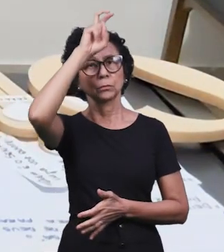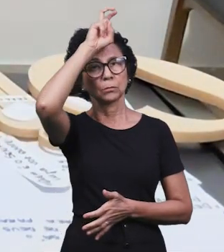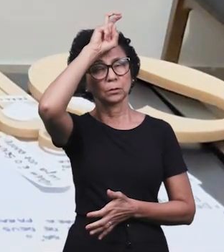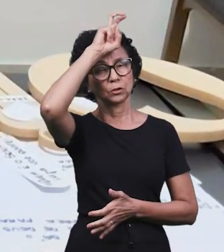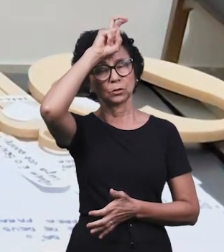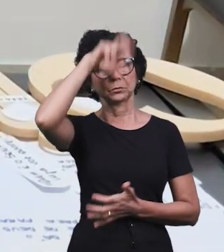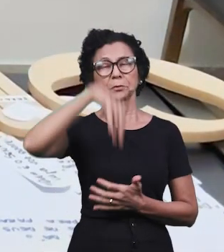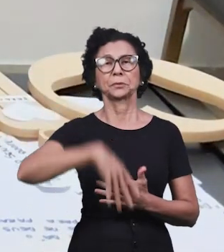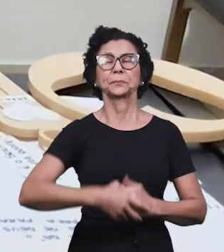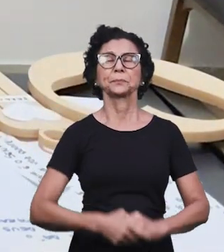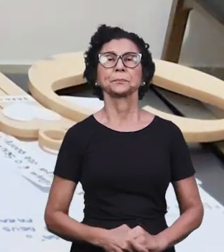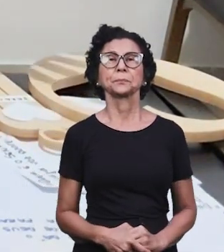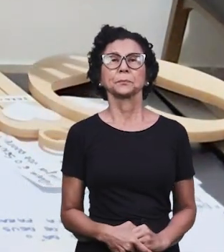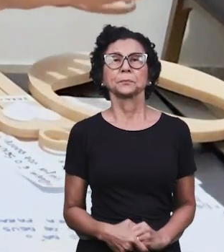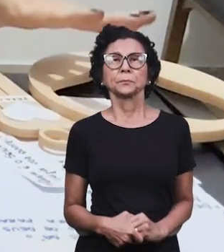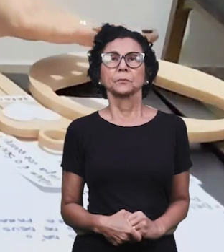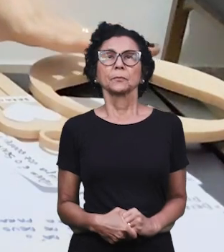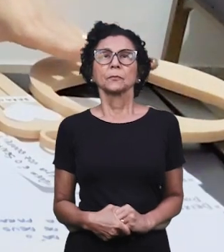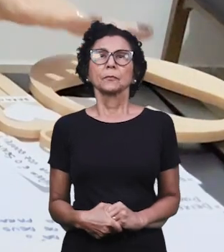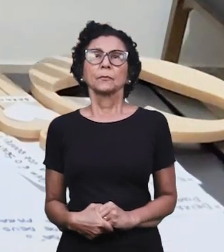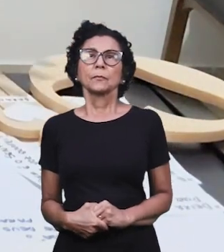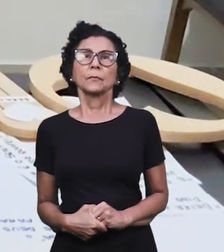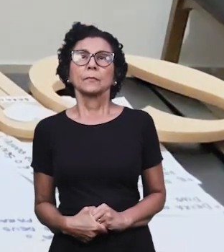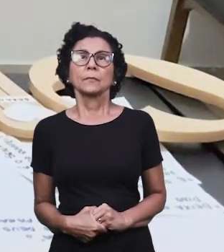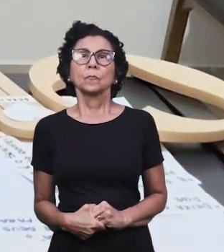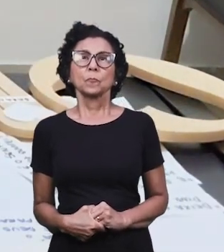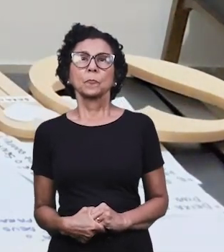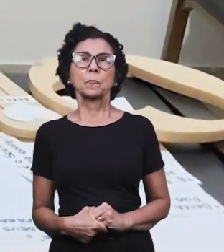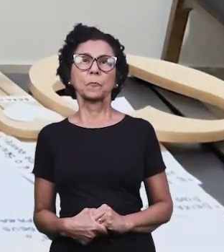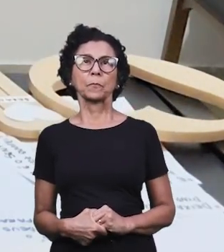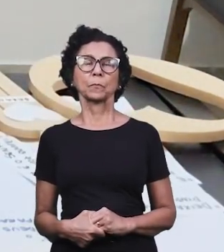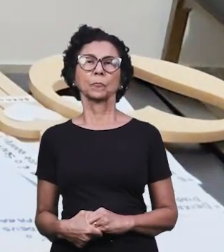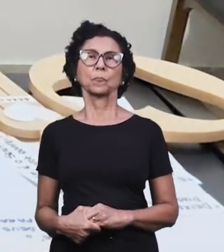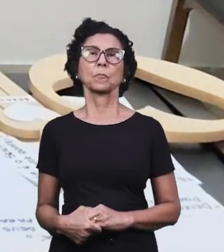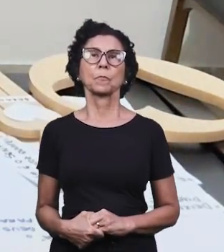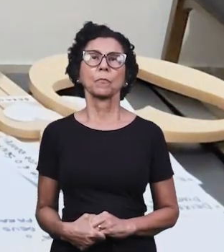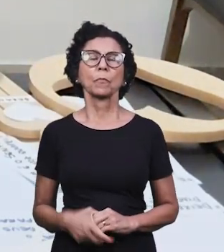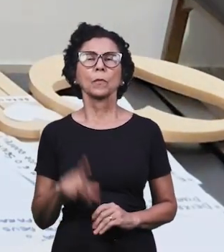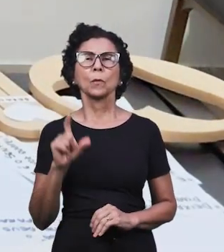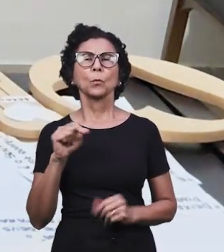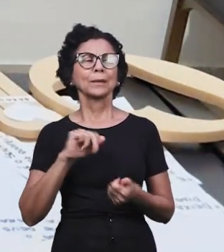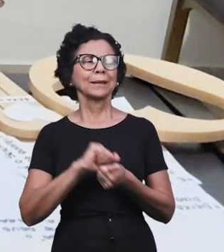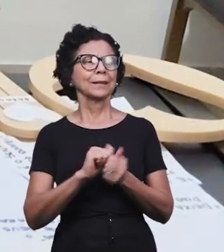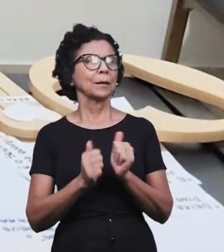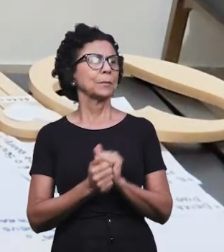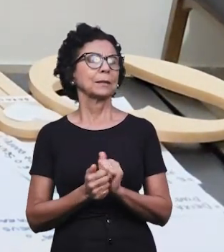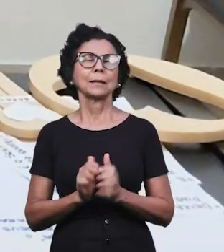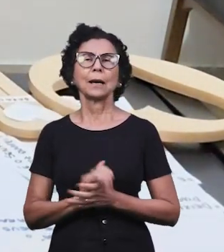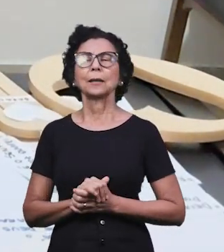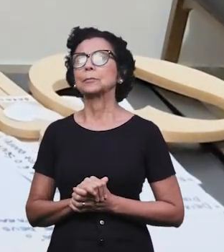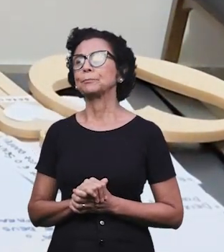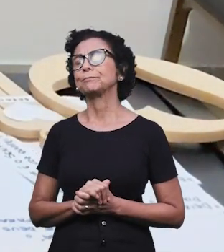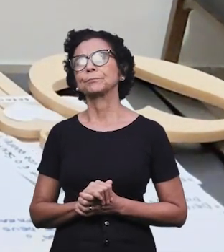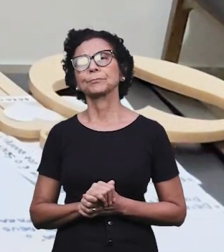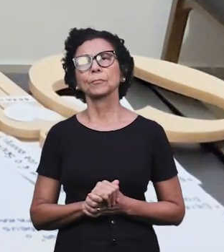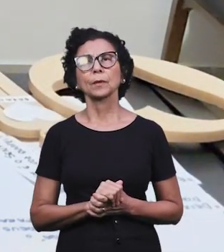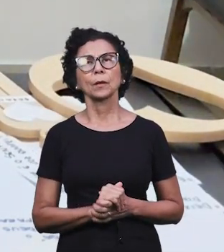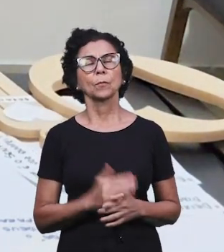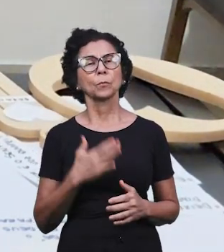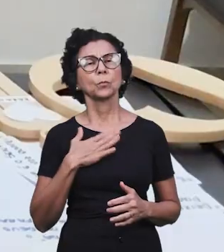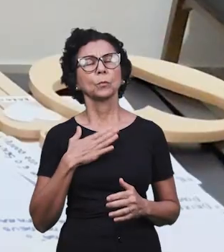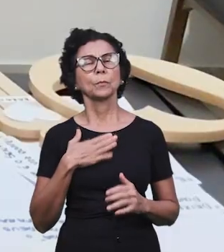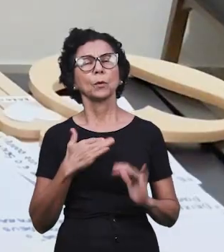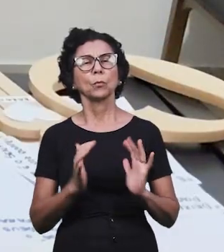Então, nós vamos prestar atenção em qual é o nível de adaptação que eu vou utilizar para minha sala. Lembrando que o